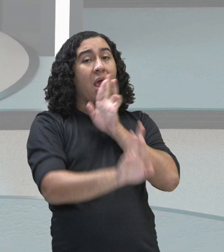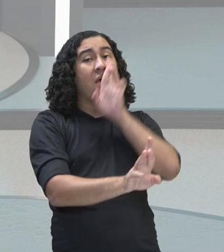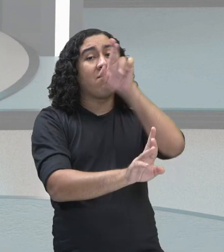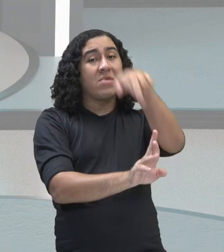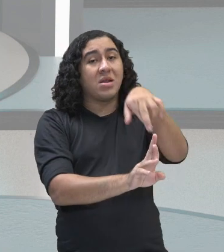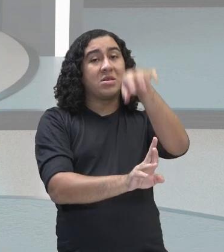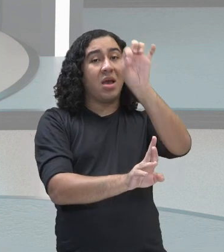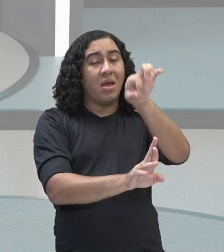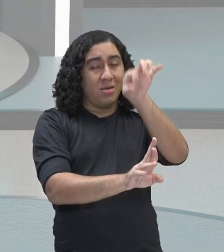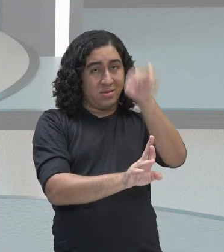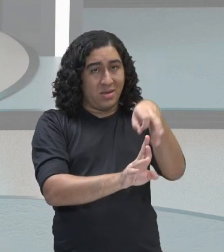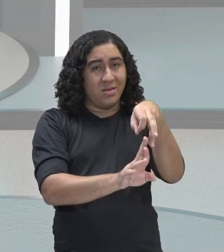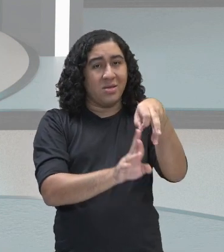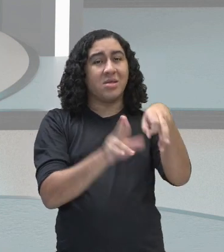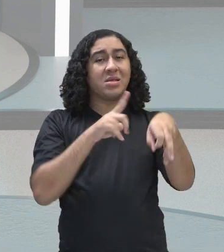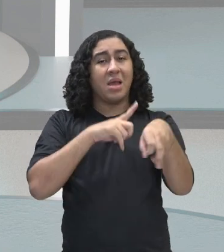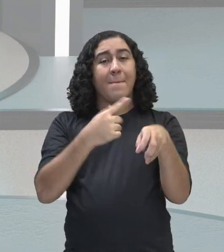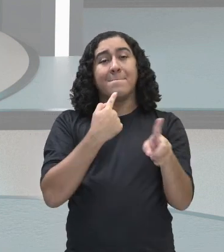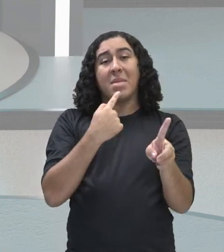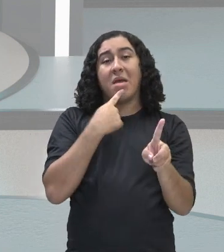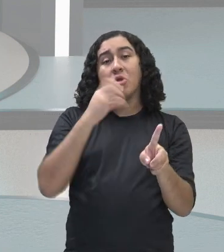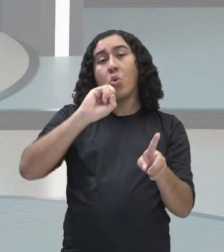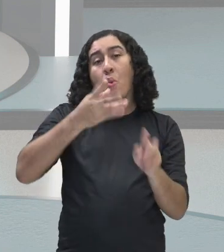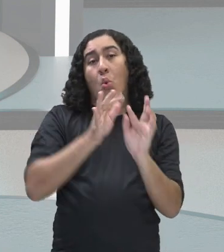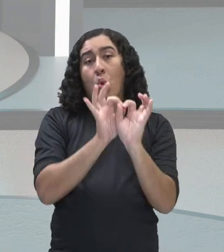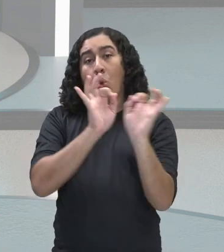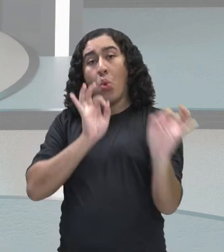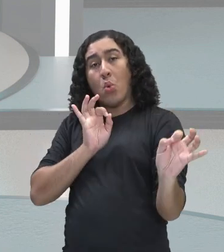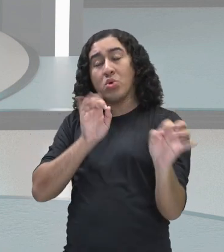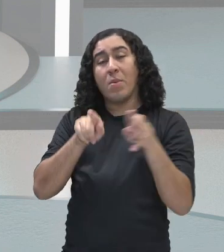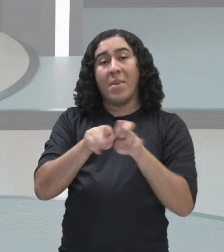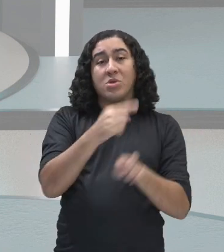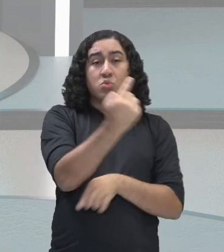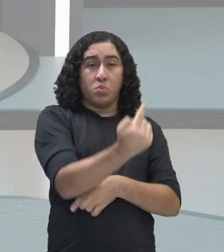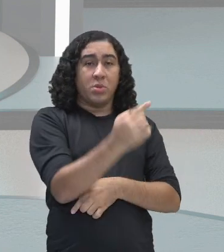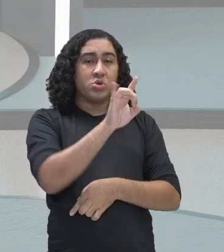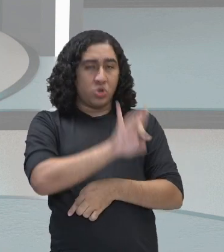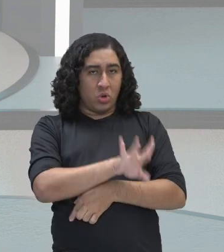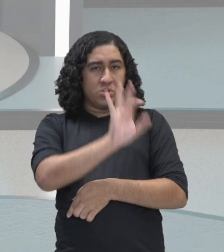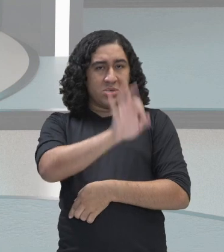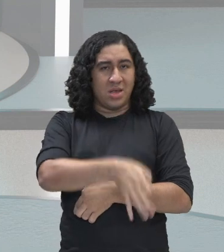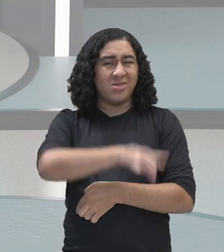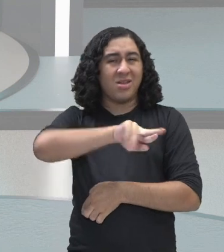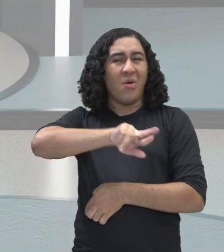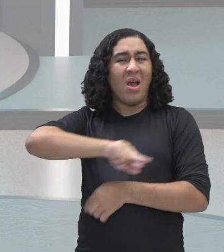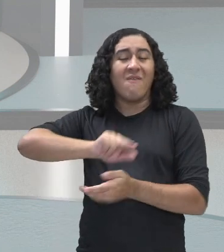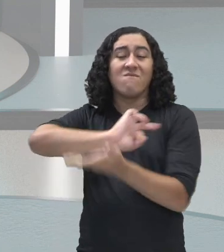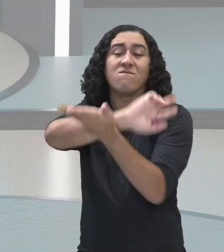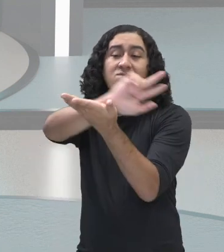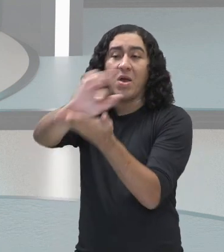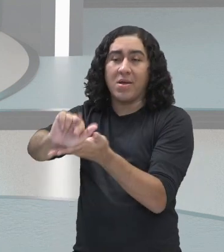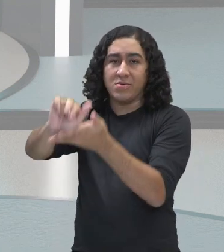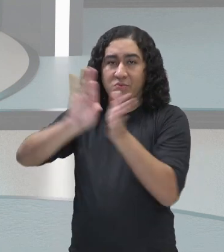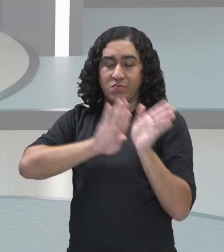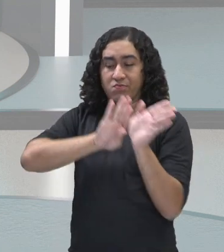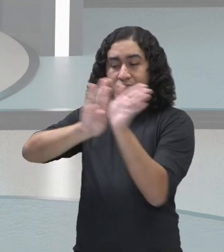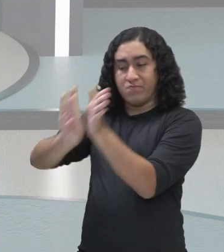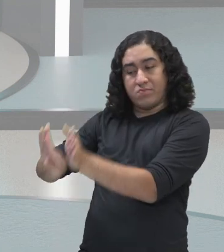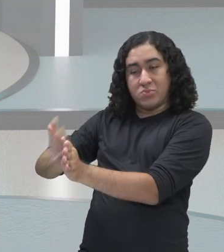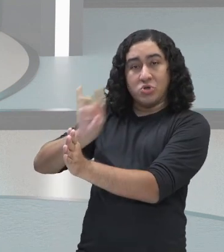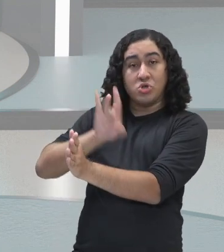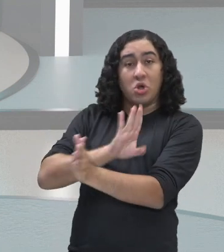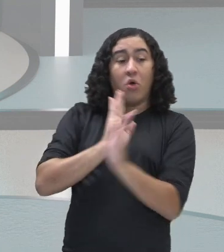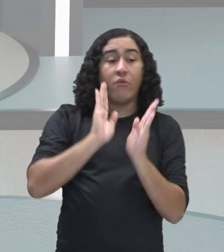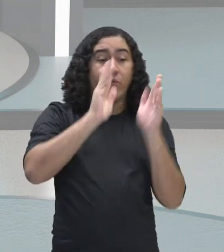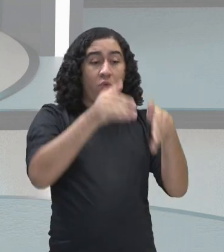em relação, né, ao falante, perto ou longe, mas quando é um só. Tá? Nós não estamos falando de plural ainda, somente de